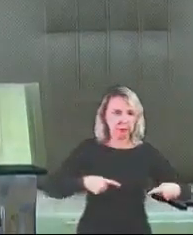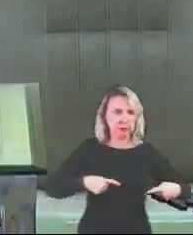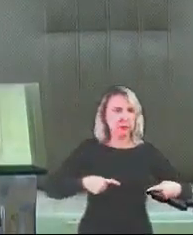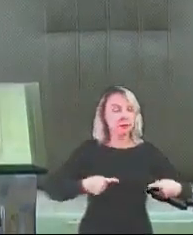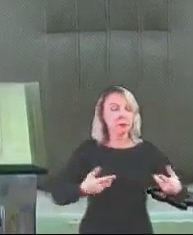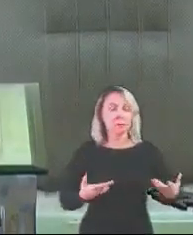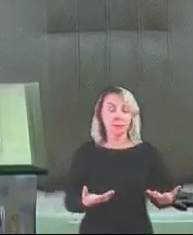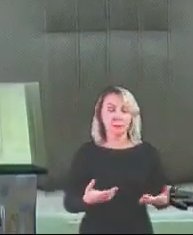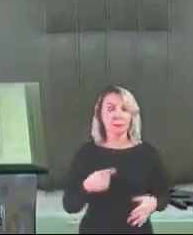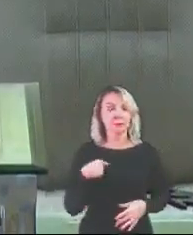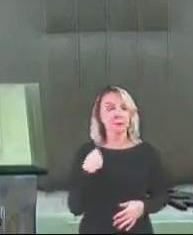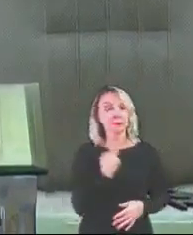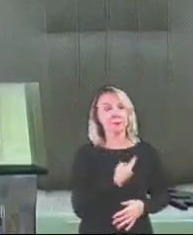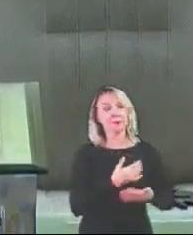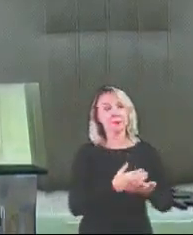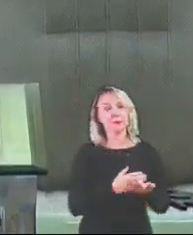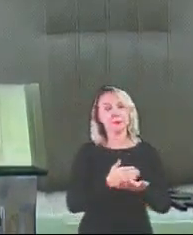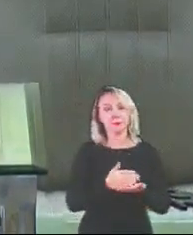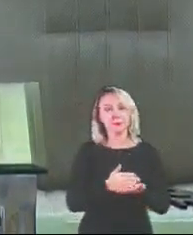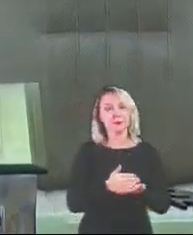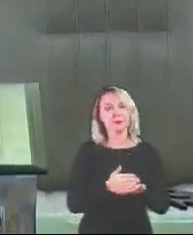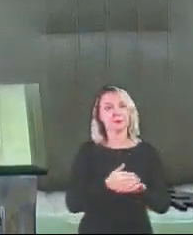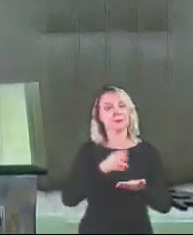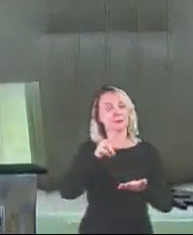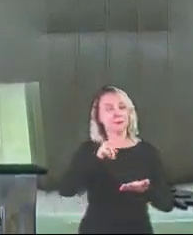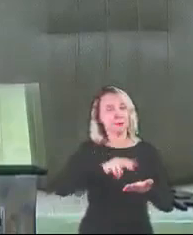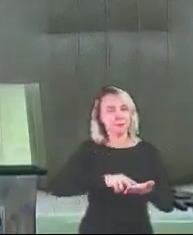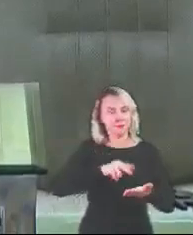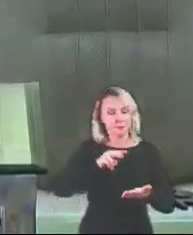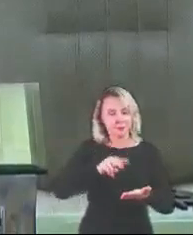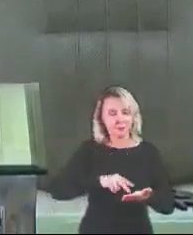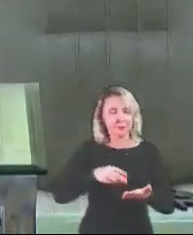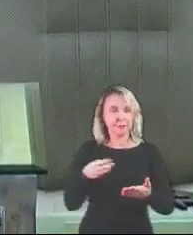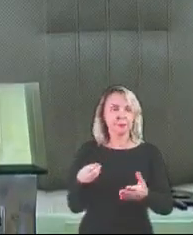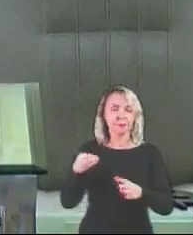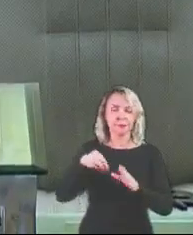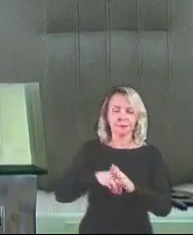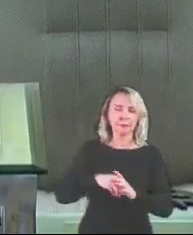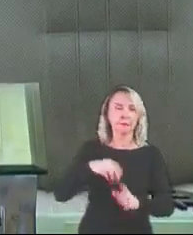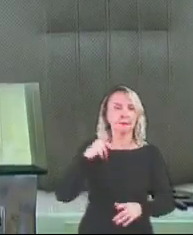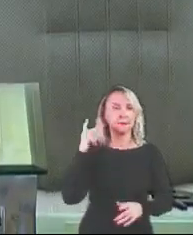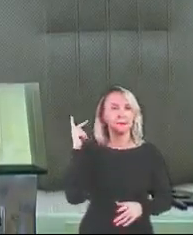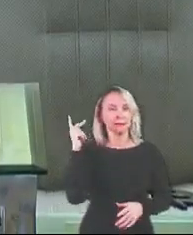Quando nós começamos a ler aquilo que está na história,